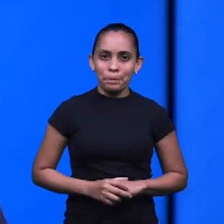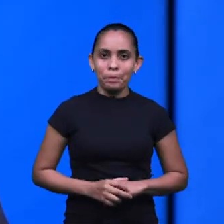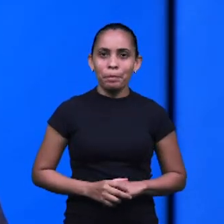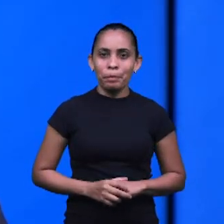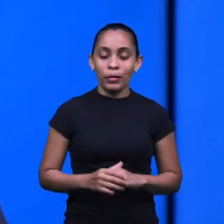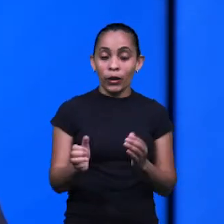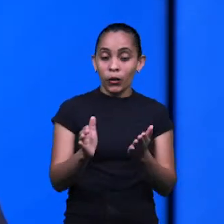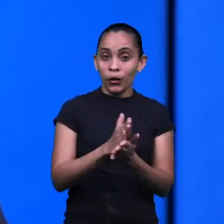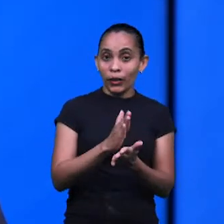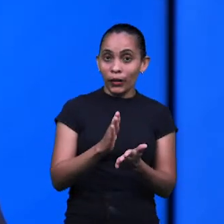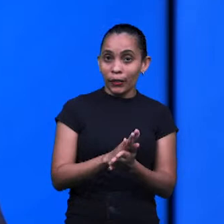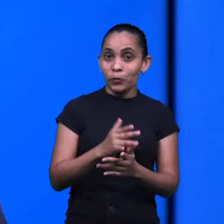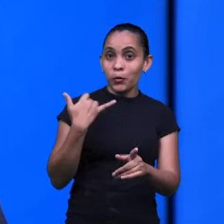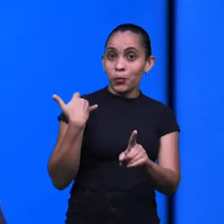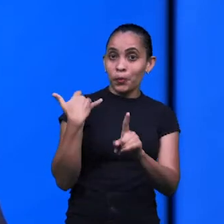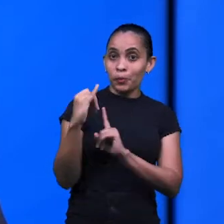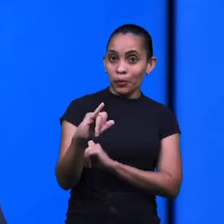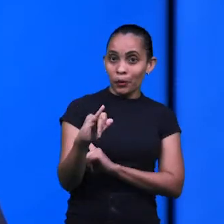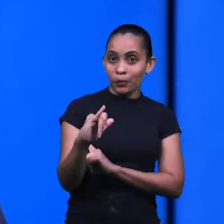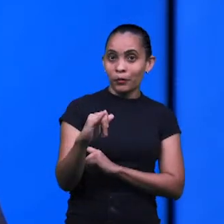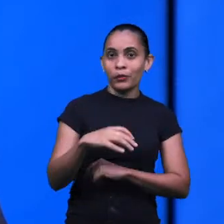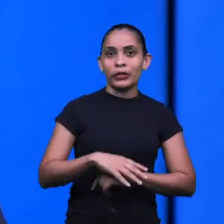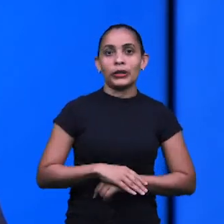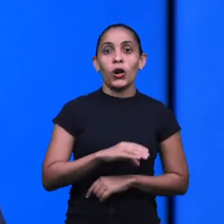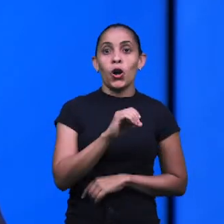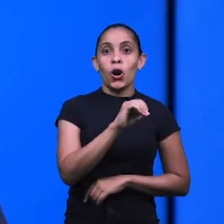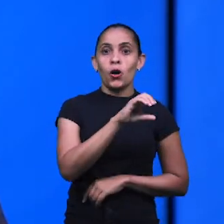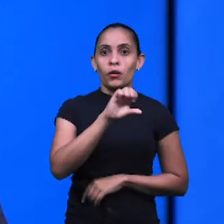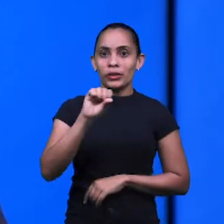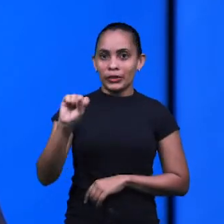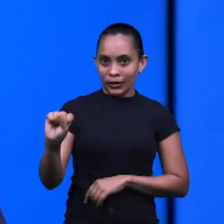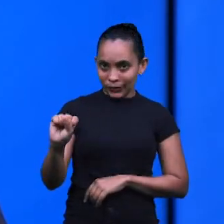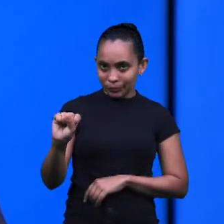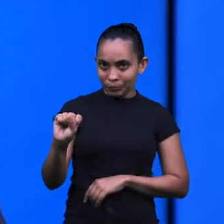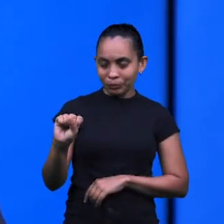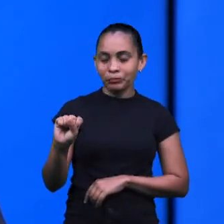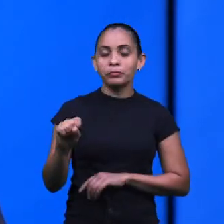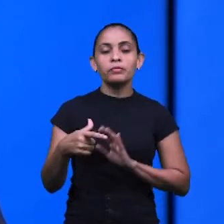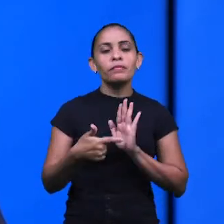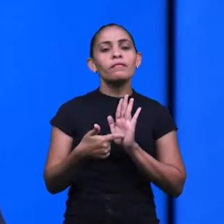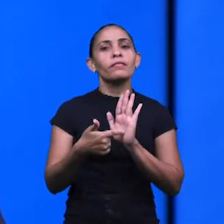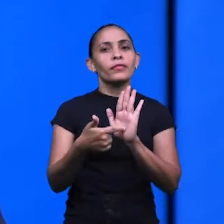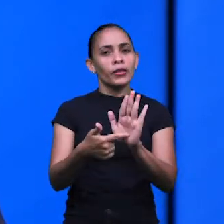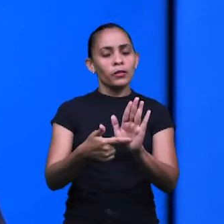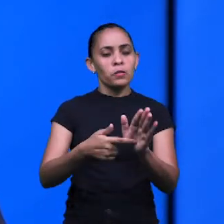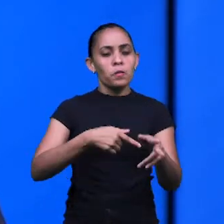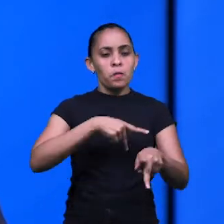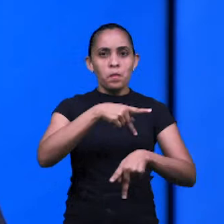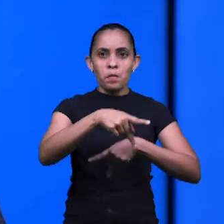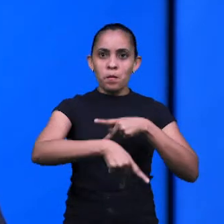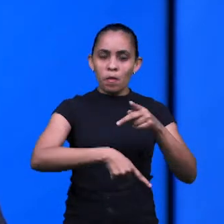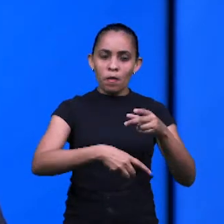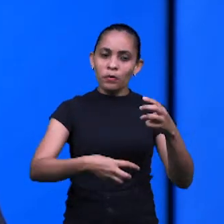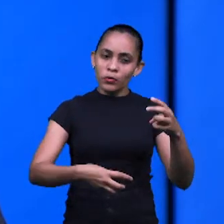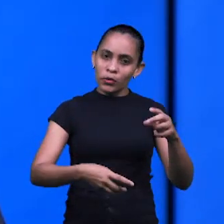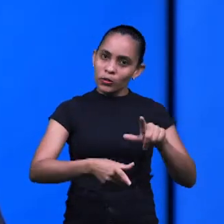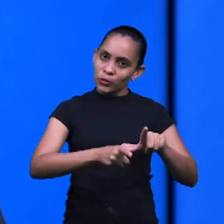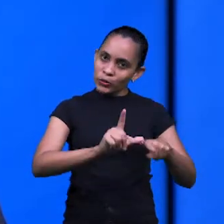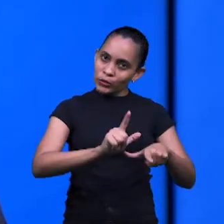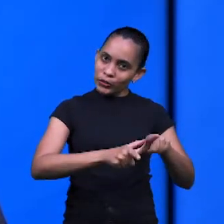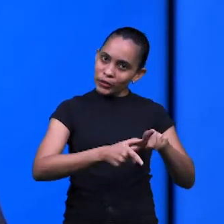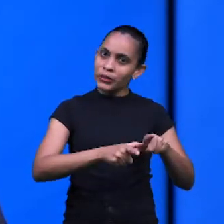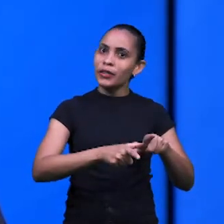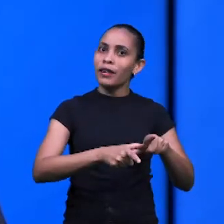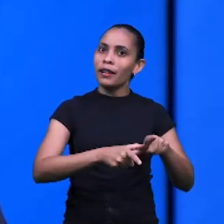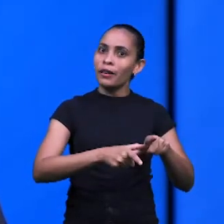no livro do profeta Oséias. Muito bem colocado, porque fala da restauração de Israel e automaticamente